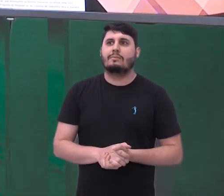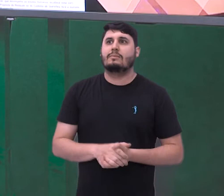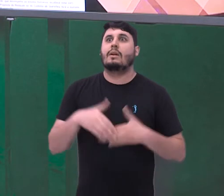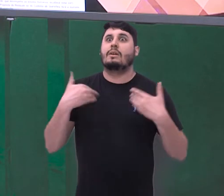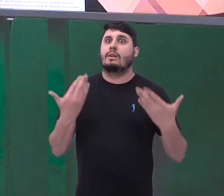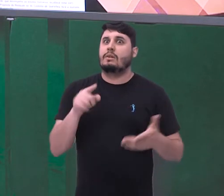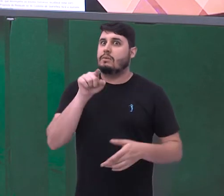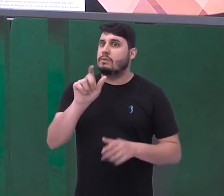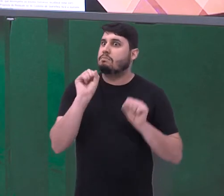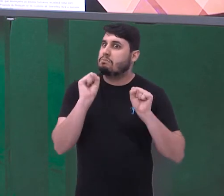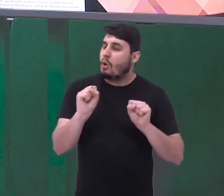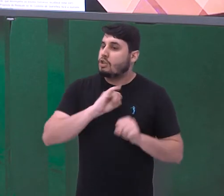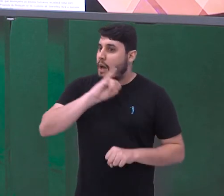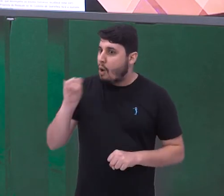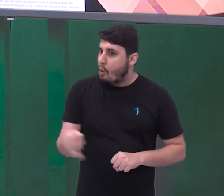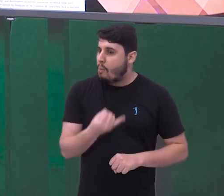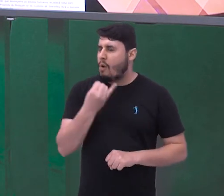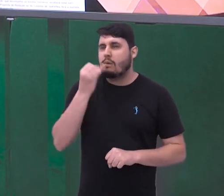sua reflexão.